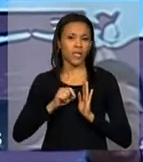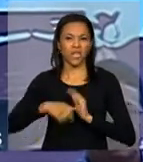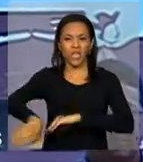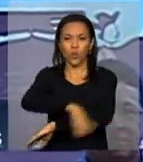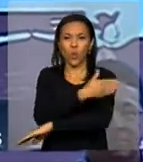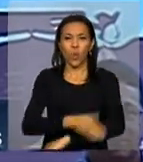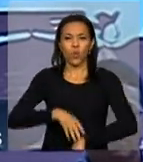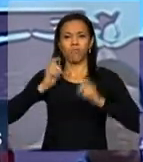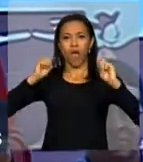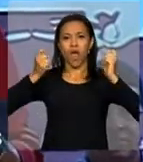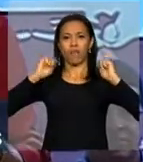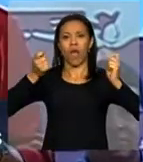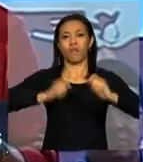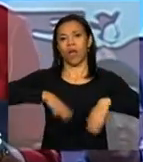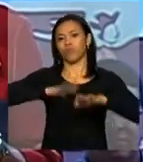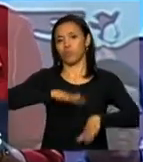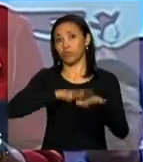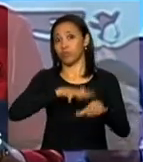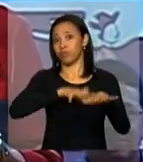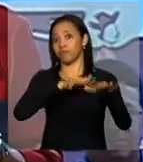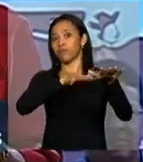manifestações e a voz da rua.